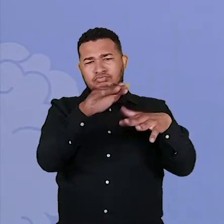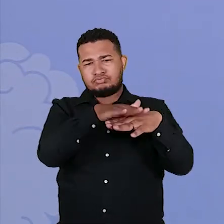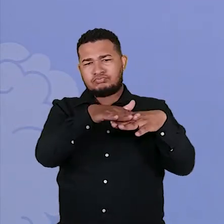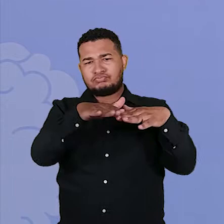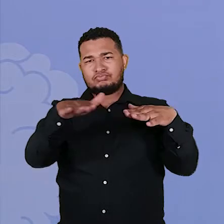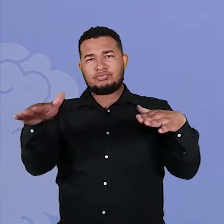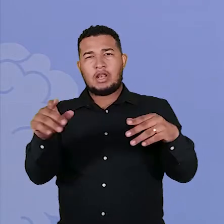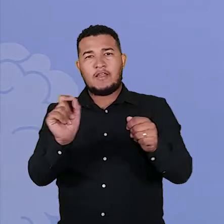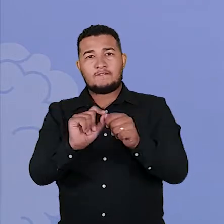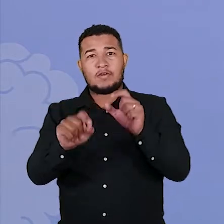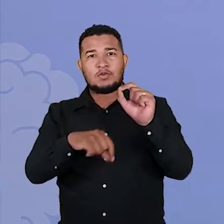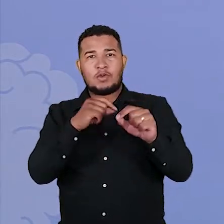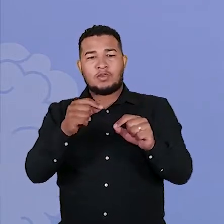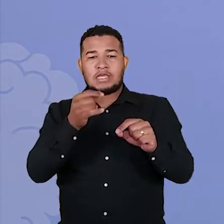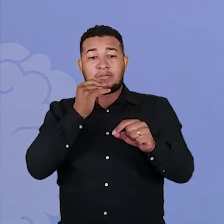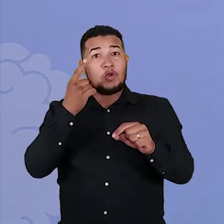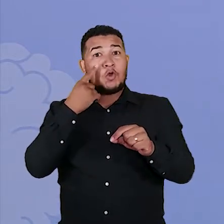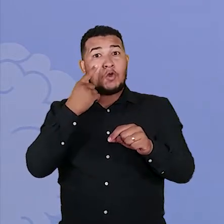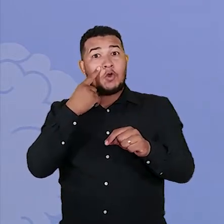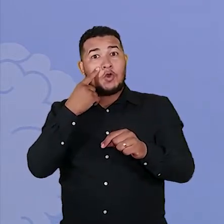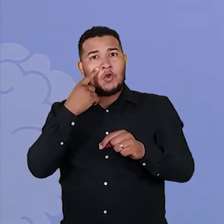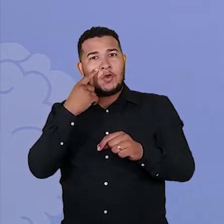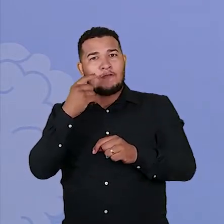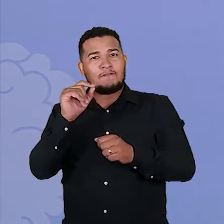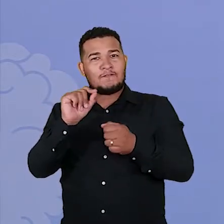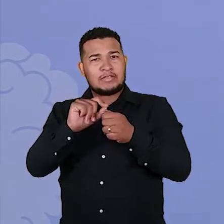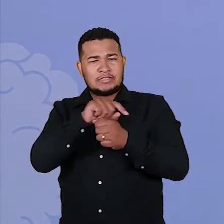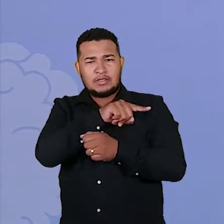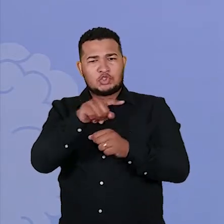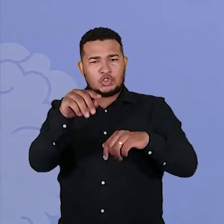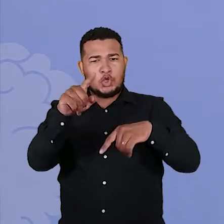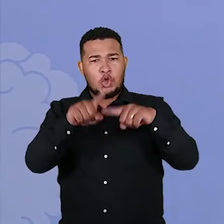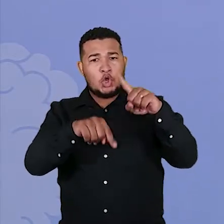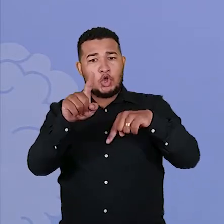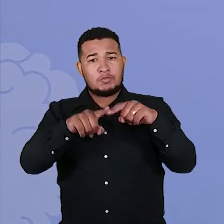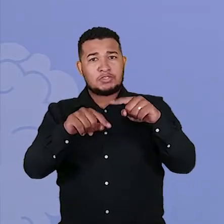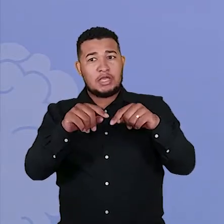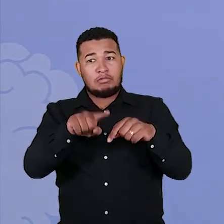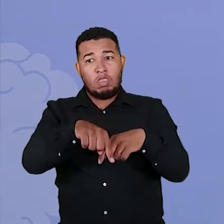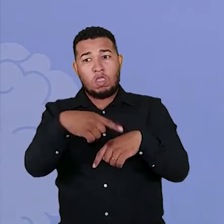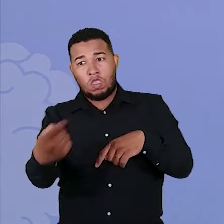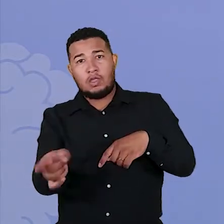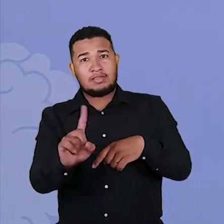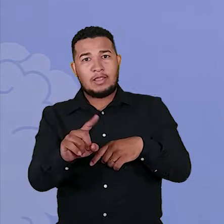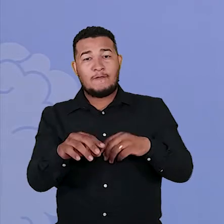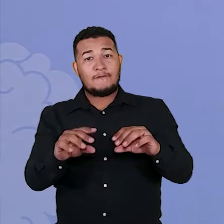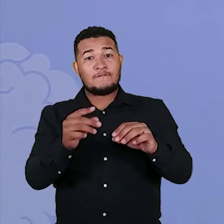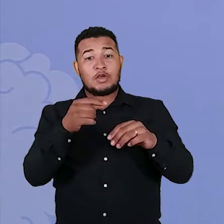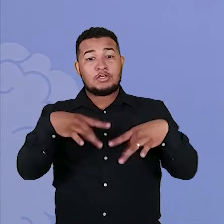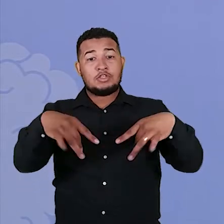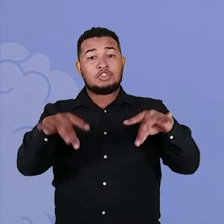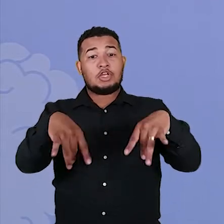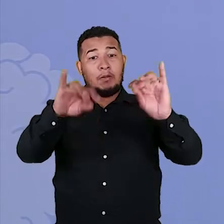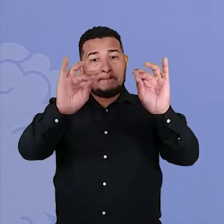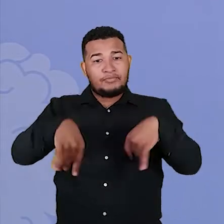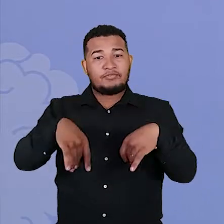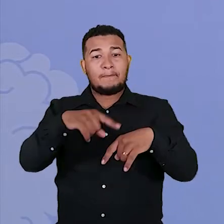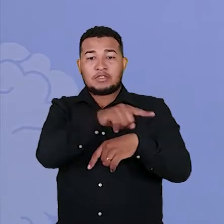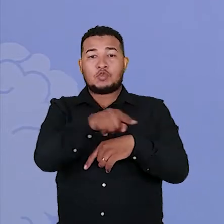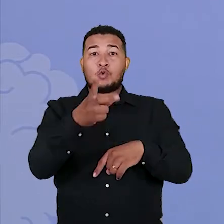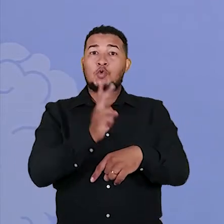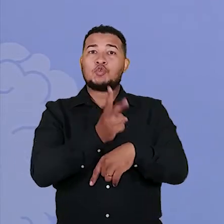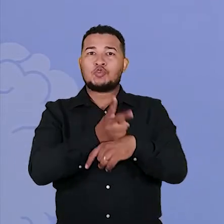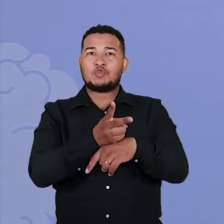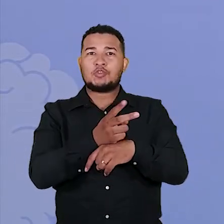mesa. Aí ele vai e fala, olha, eu vou fazer aqui com que esses objetos não caiam. Eu vou tirar a toalha da mesa, mas esses